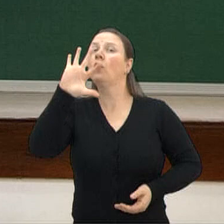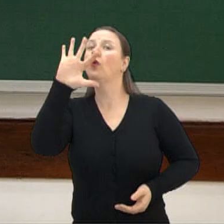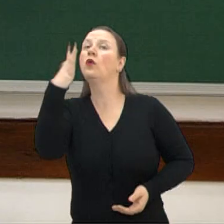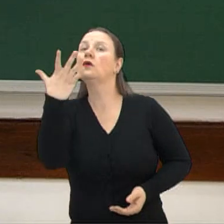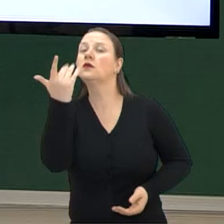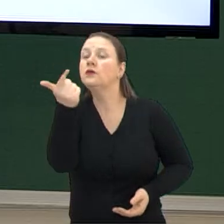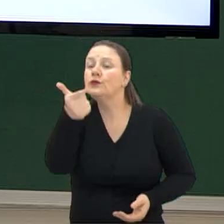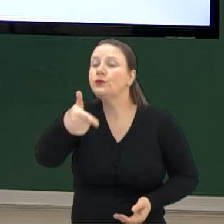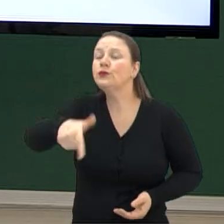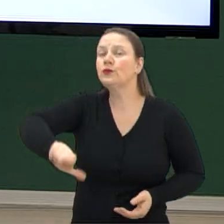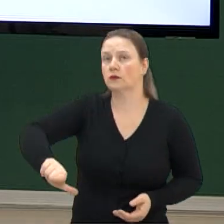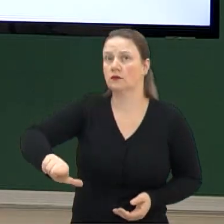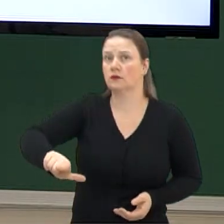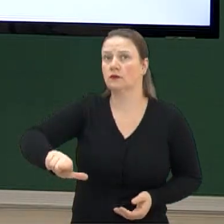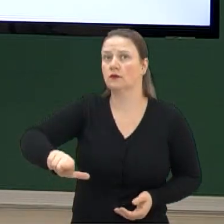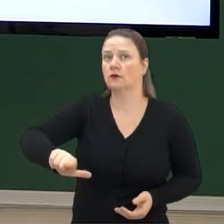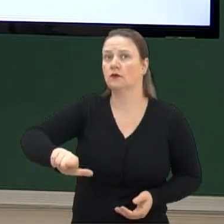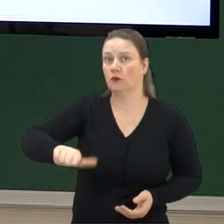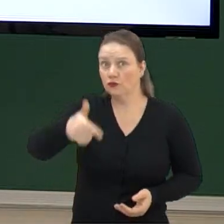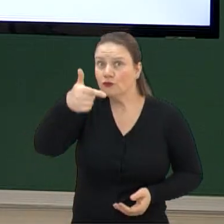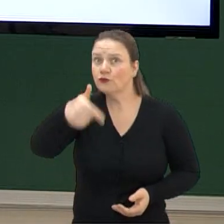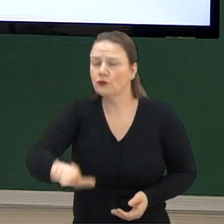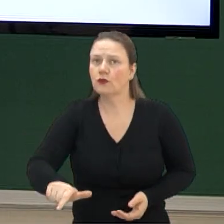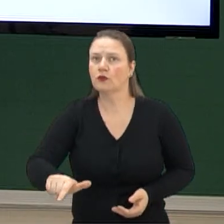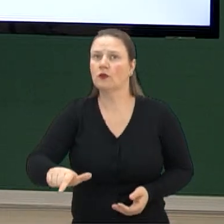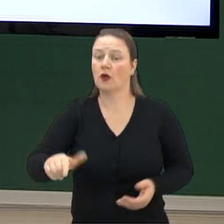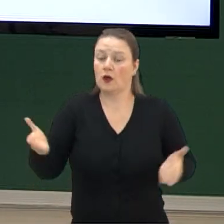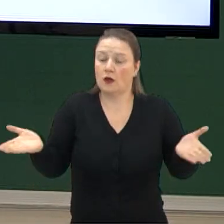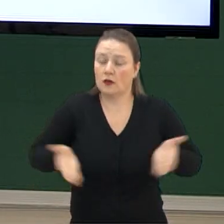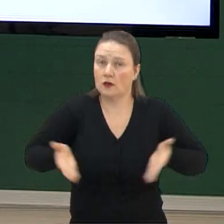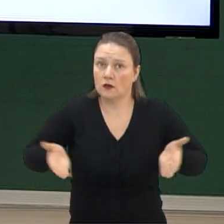vez. Lembram que vai poder sair ainda